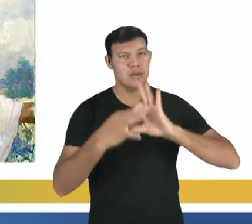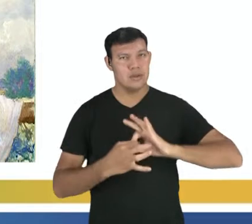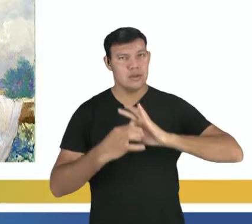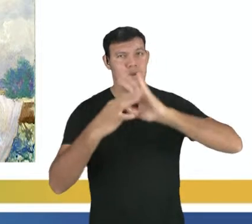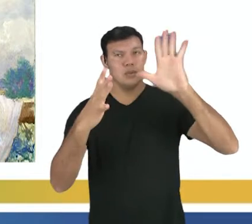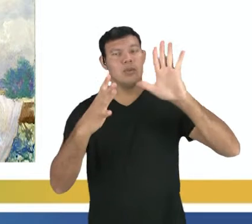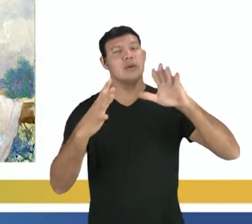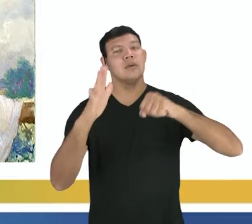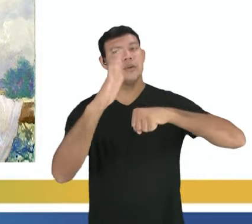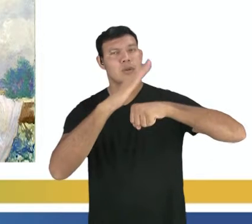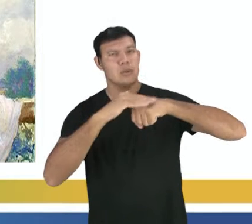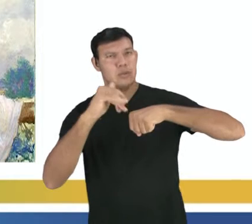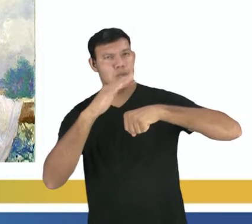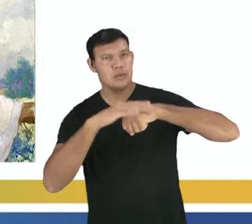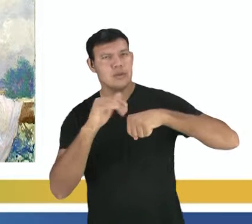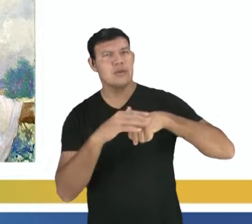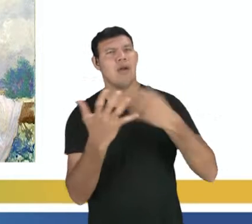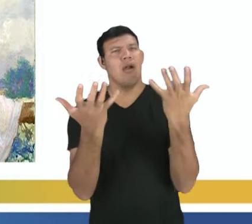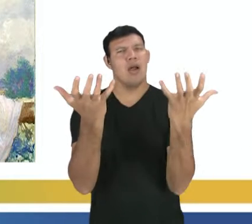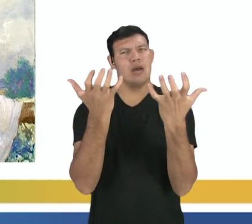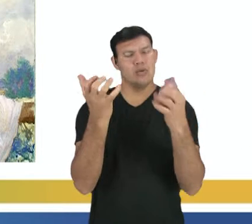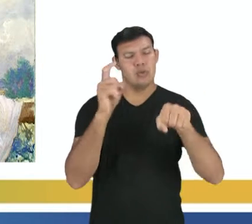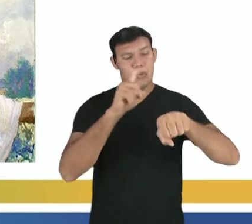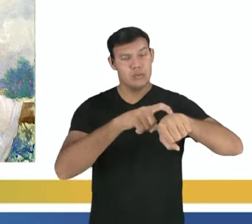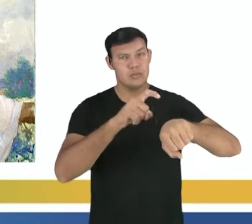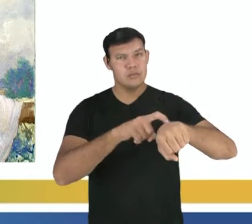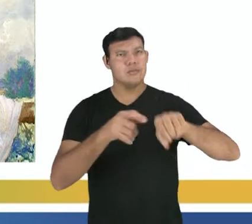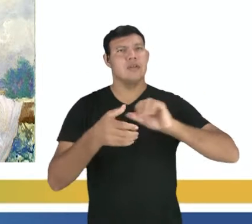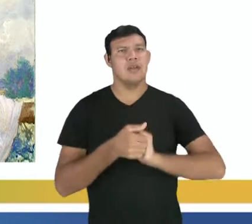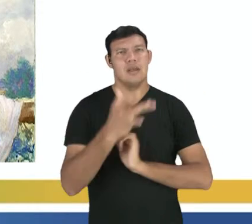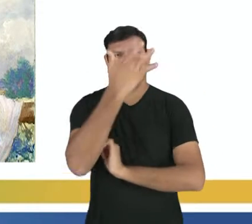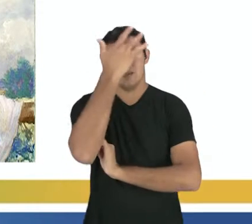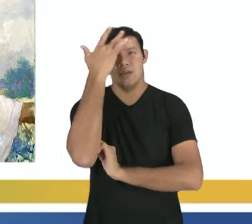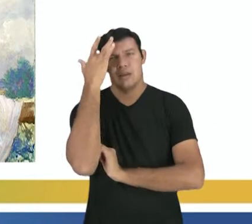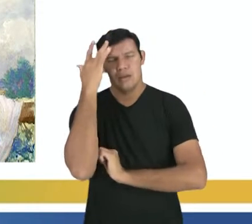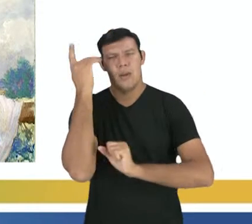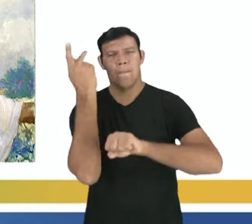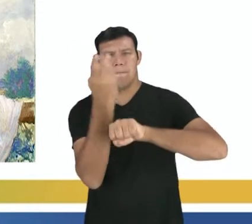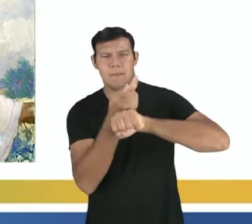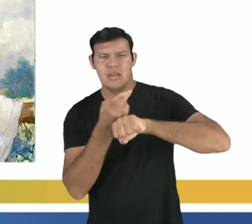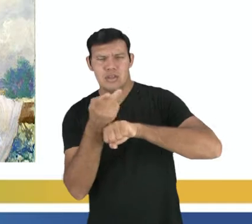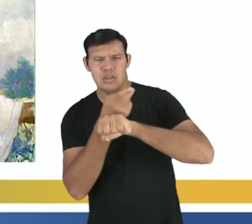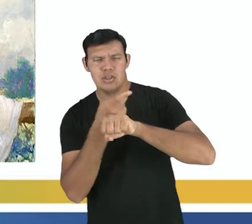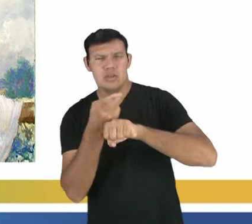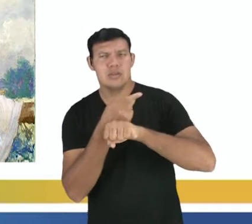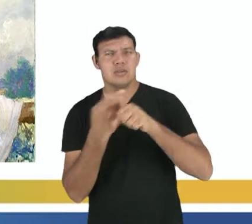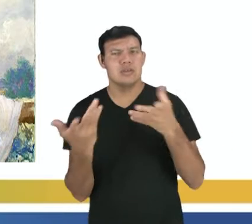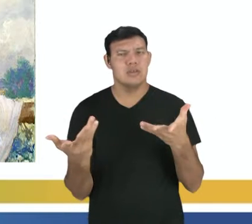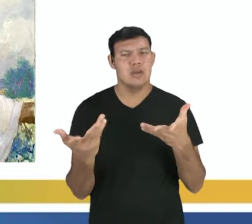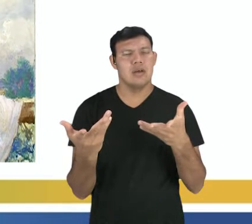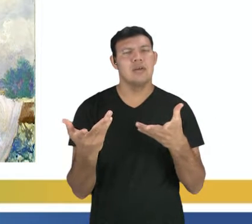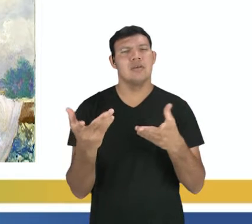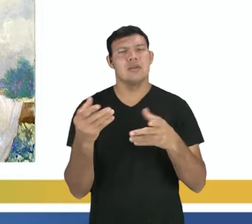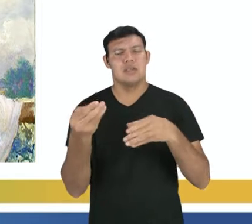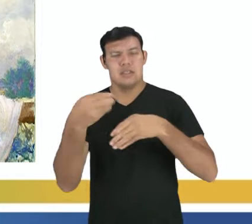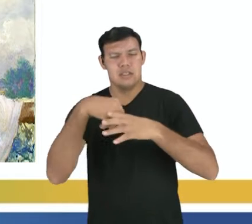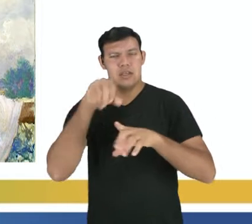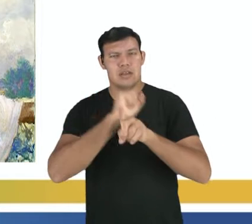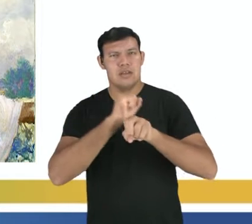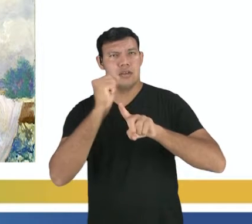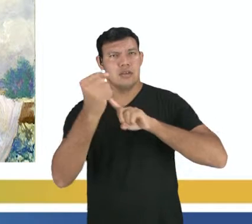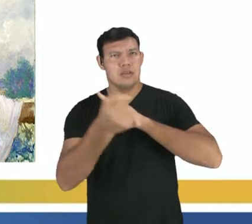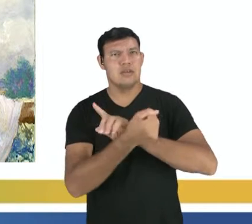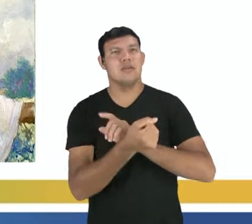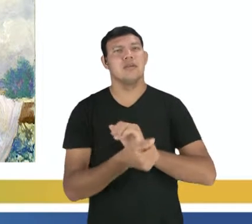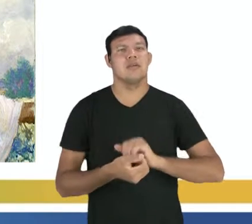a busca naquele período, né? O que eles queriam na época, que as pessoas buscavam, a sociedade em si, tá? Aí veio a queda